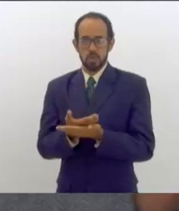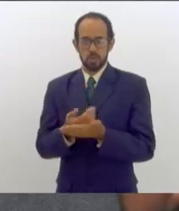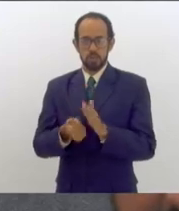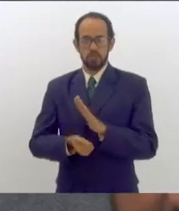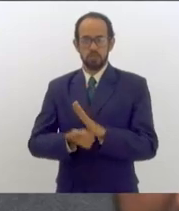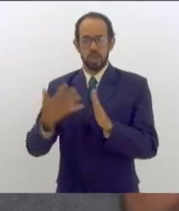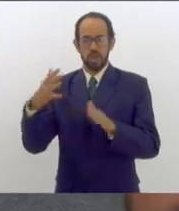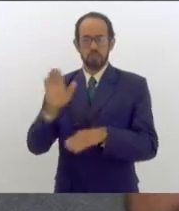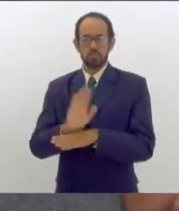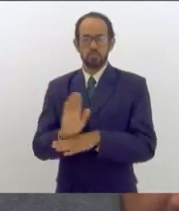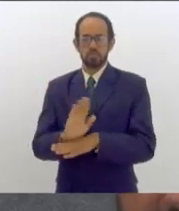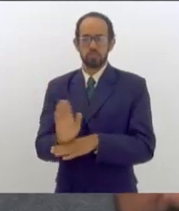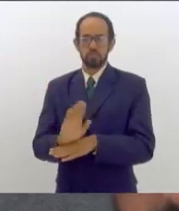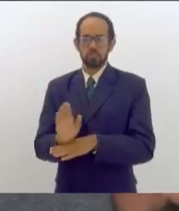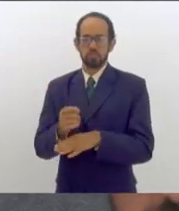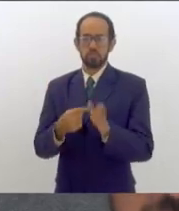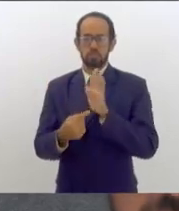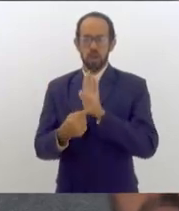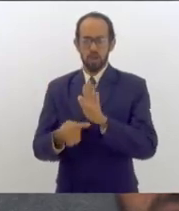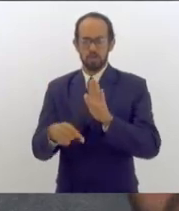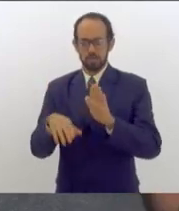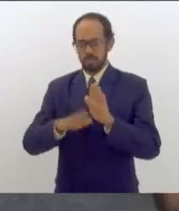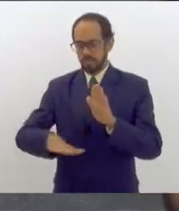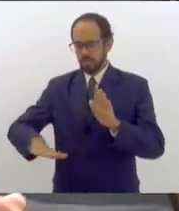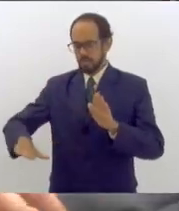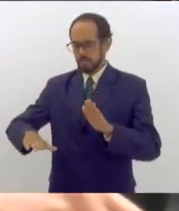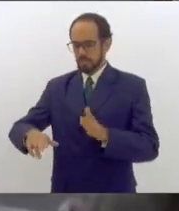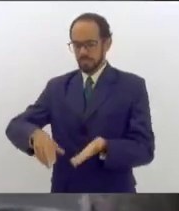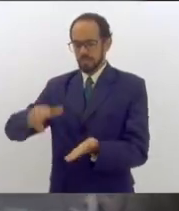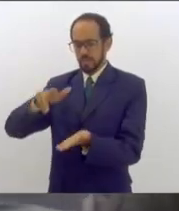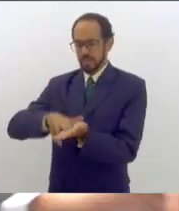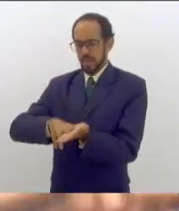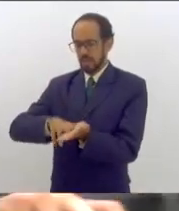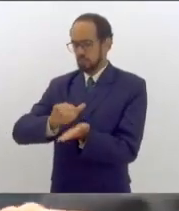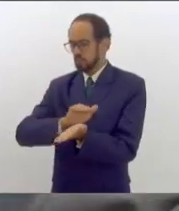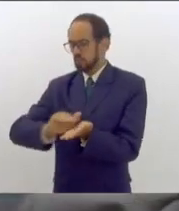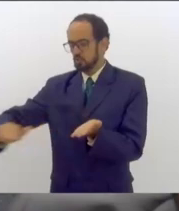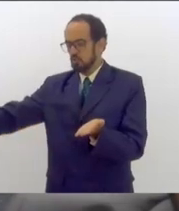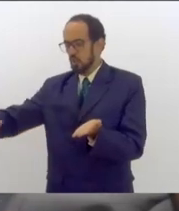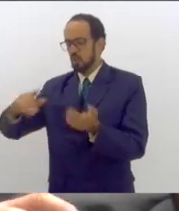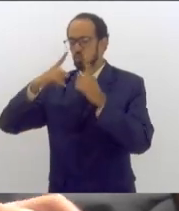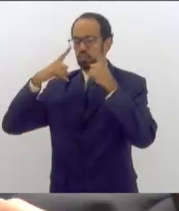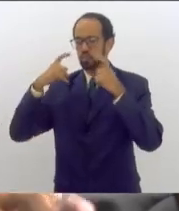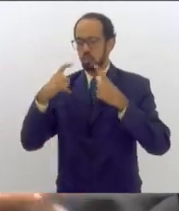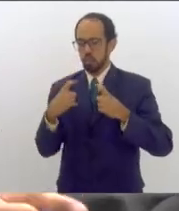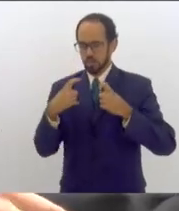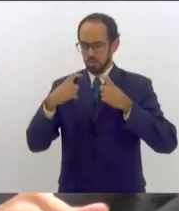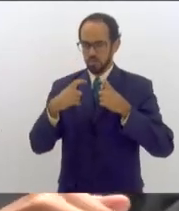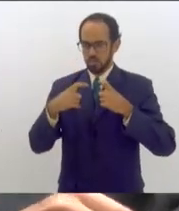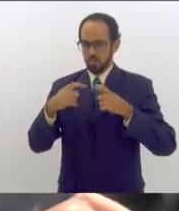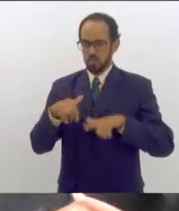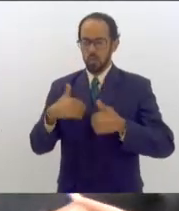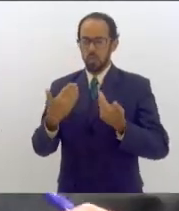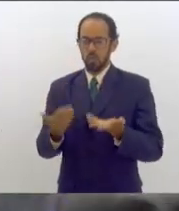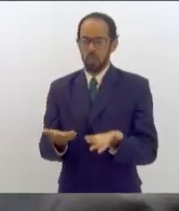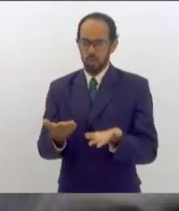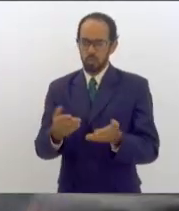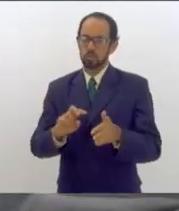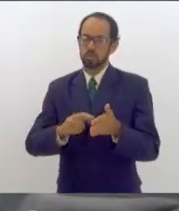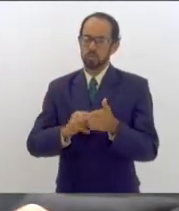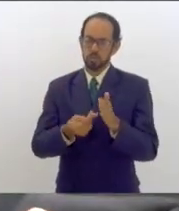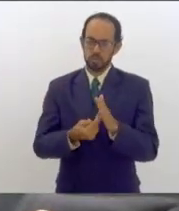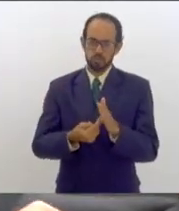mostram essas crianças deitadas no chão chorando ou seja numa situação emocional e